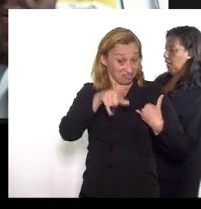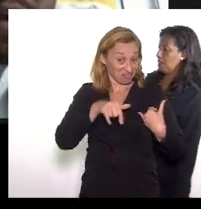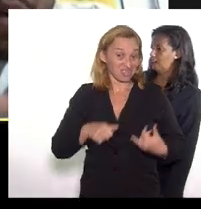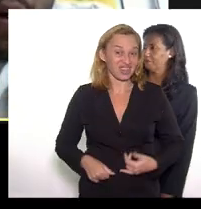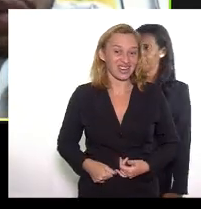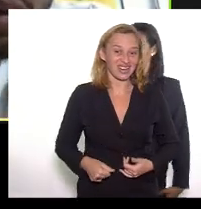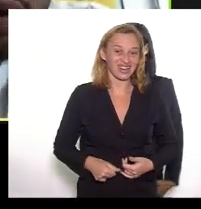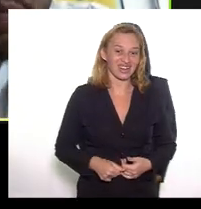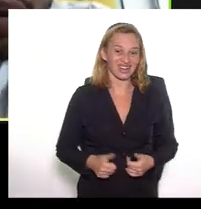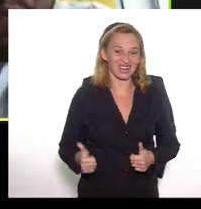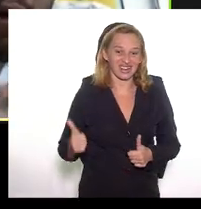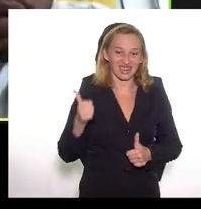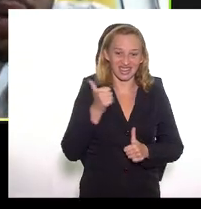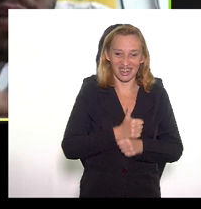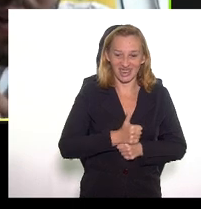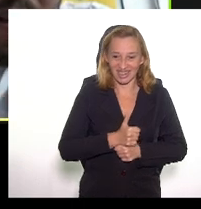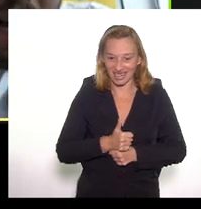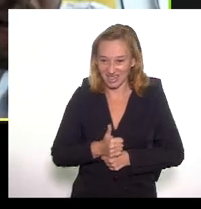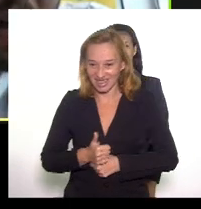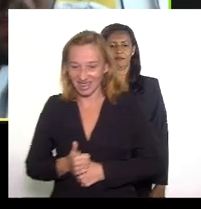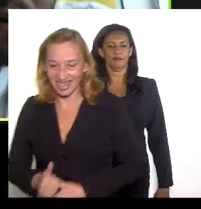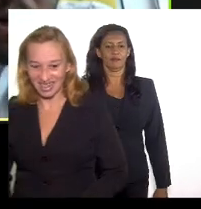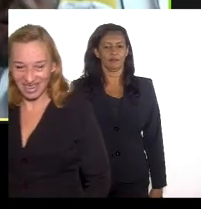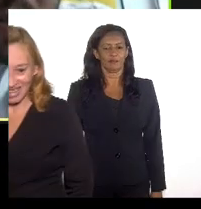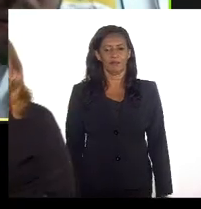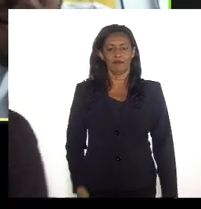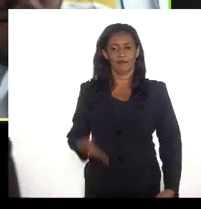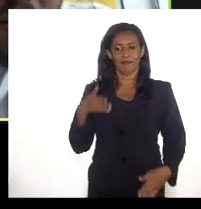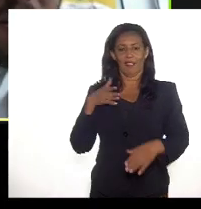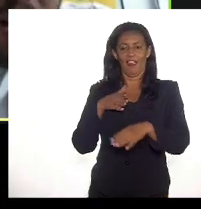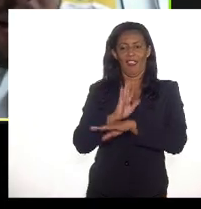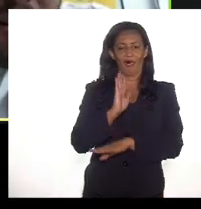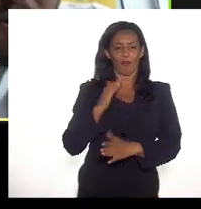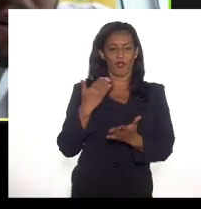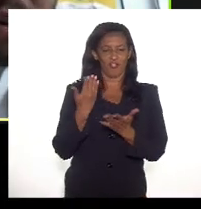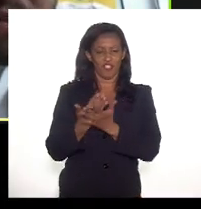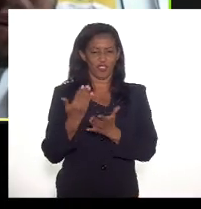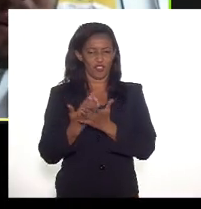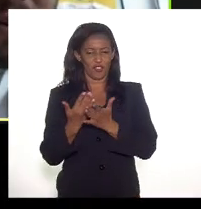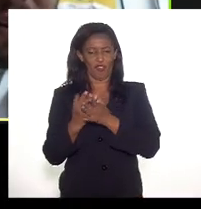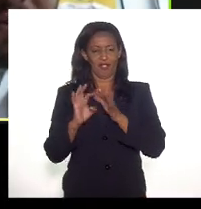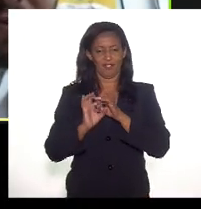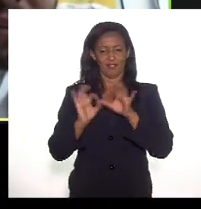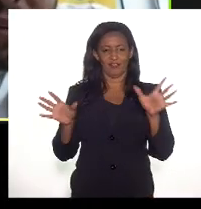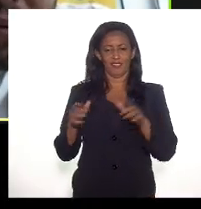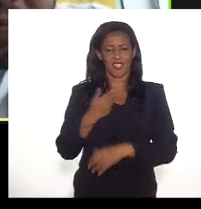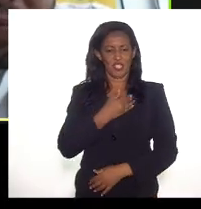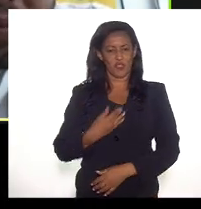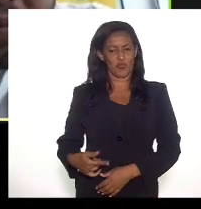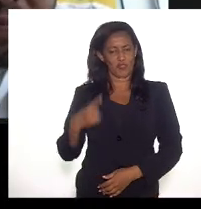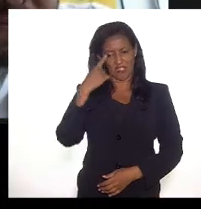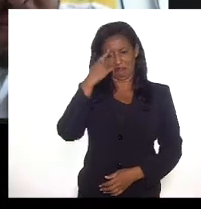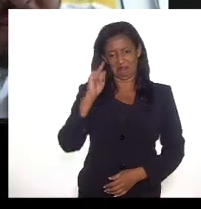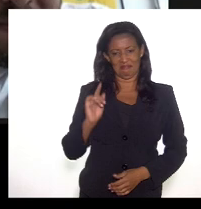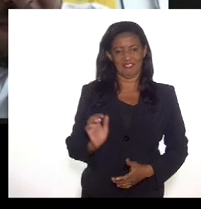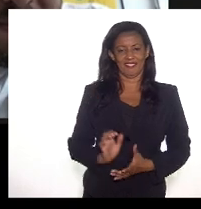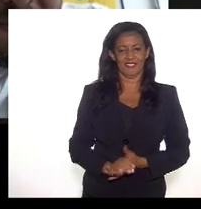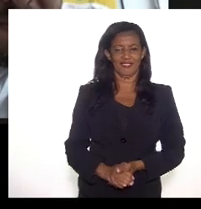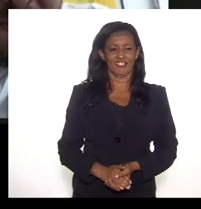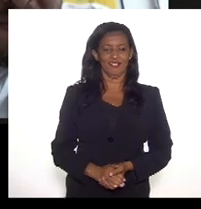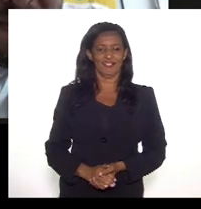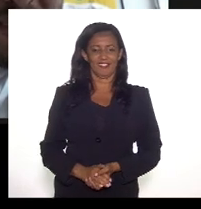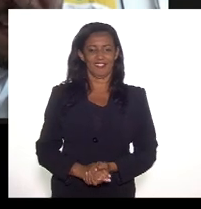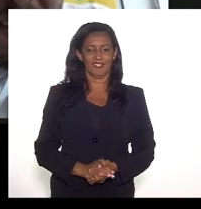hoje o Mick governador. Bota a câmera na polícia, aprova escola sem censura. Esse governo, sei não, hein? É tudo cuidado, comuna.